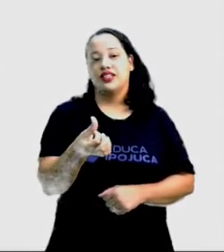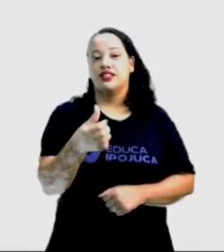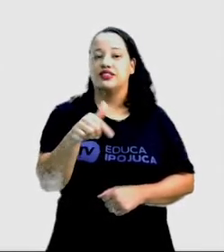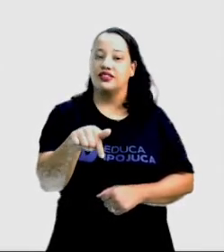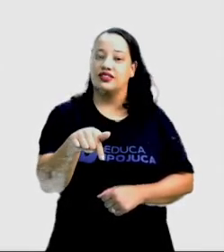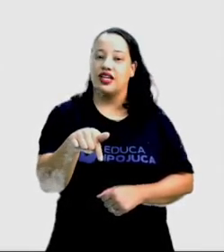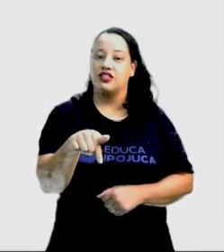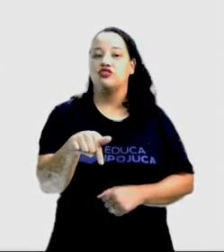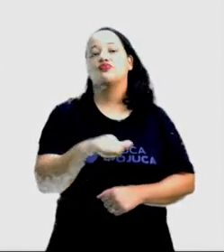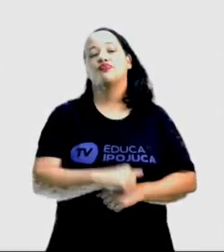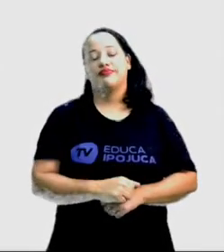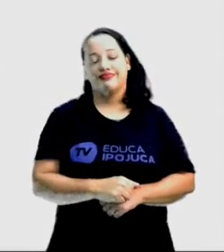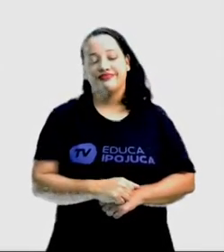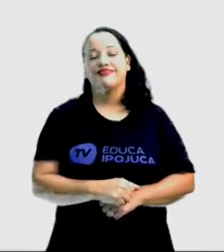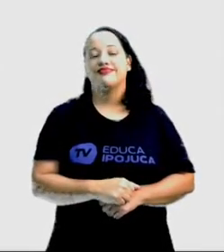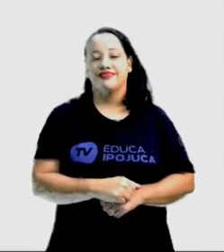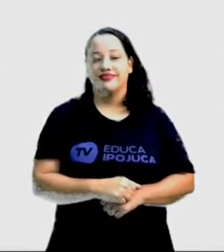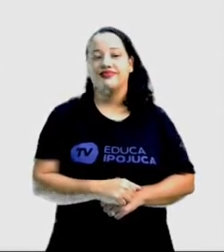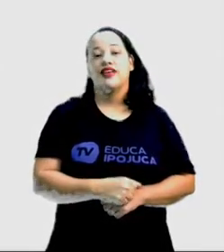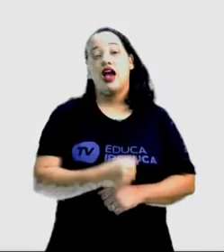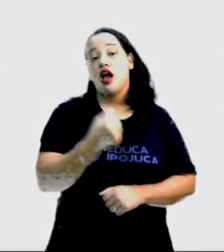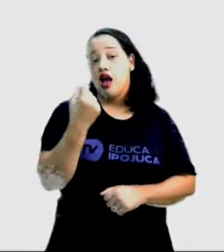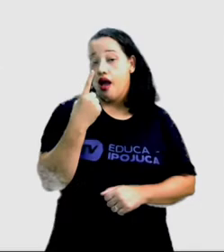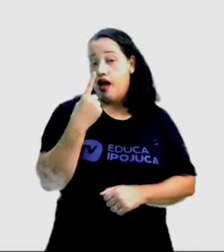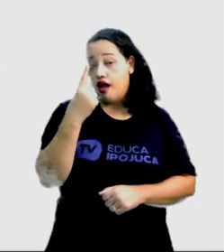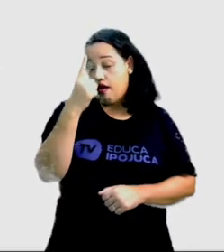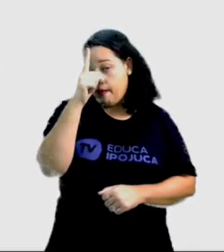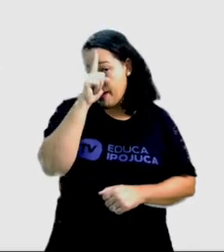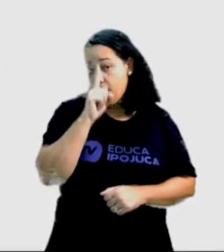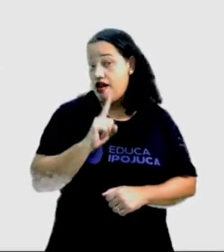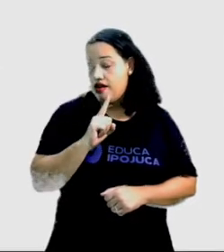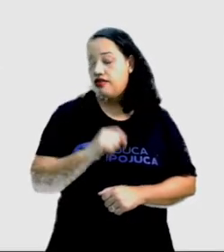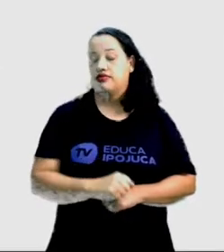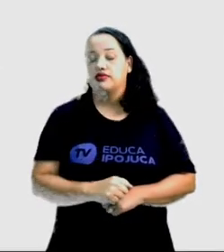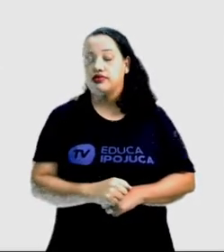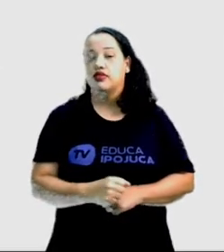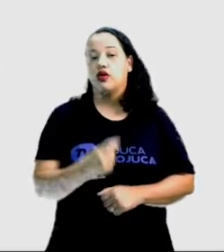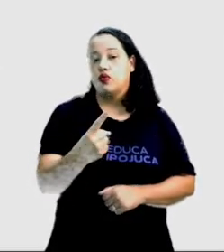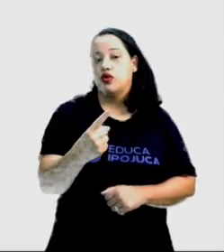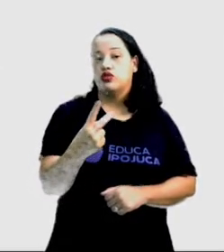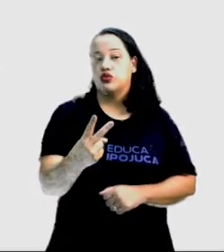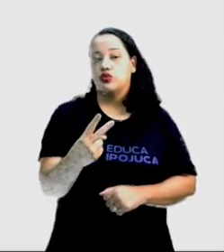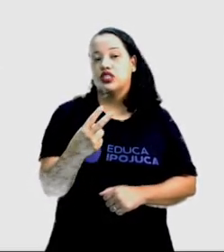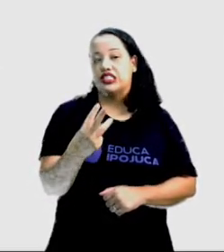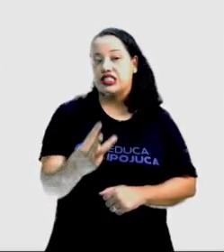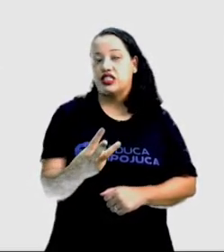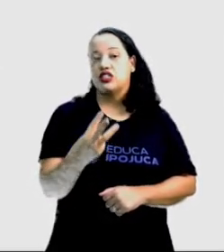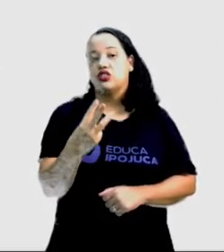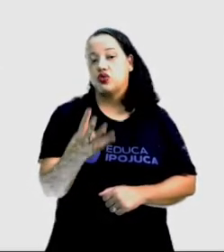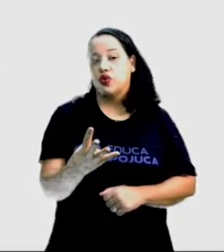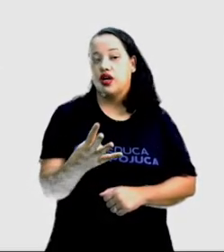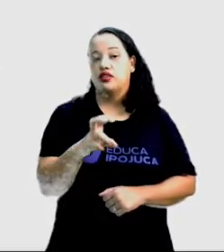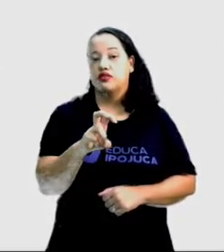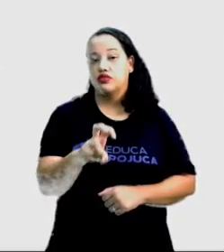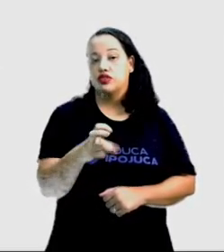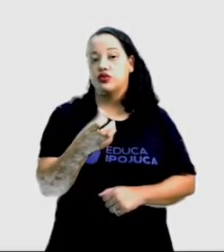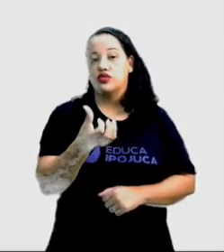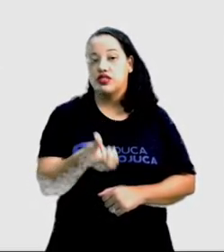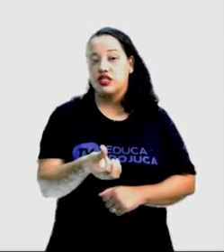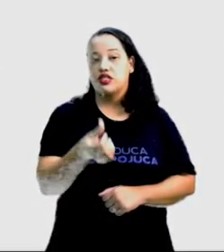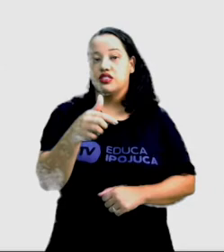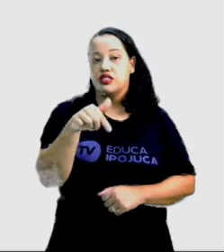cinco, seis, sete. E as amarelas? Uma, duas, três, quatro, cinco,